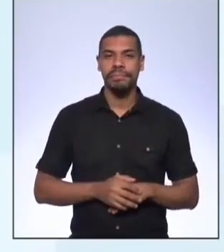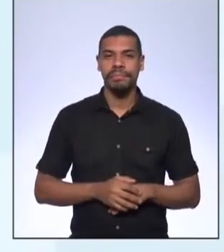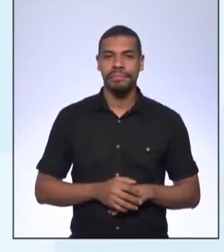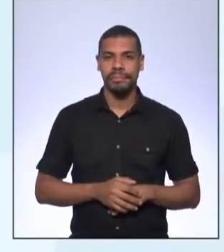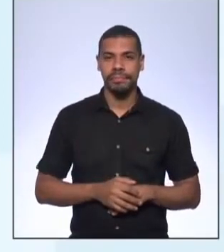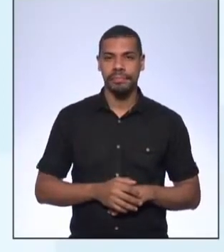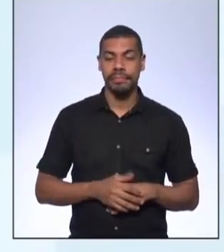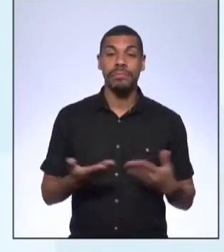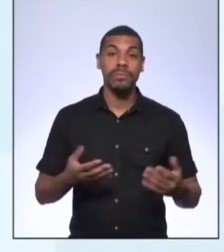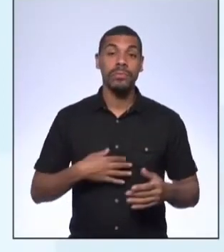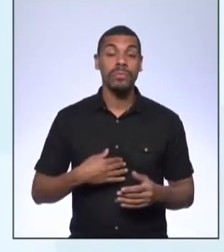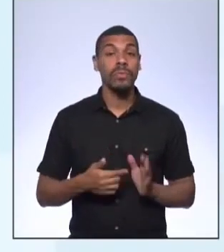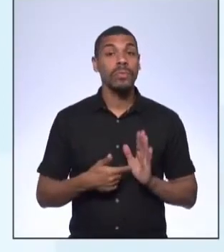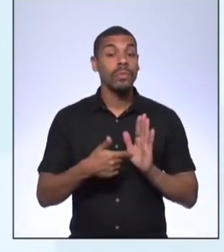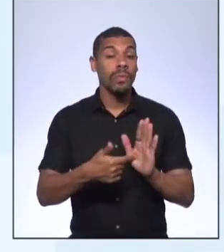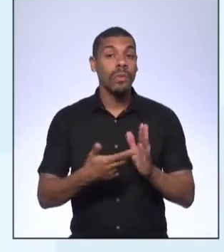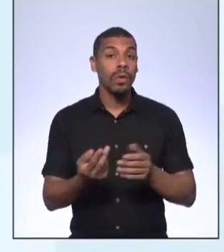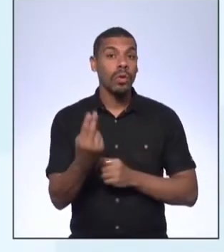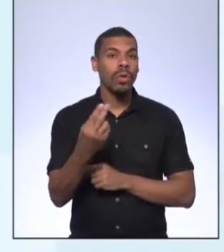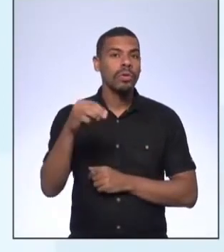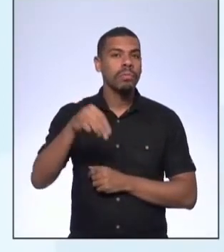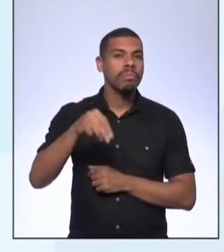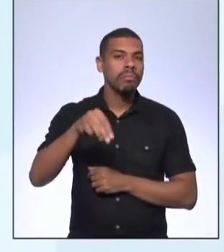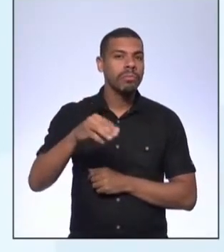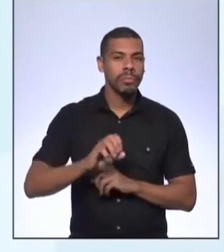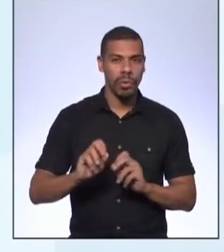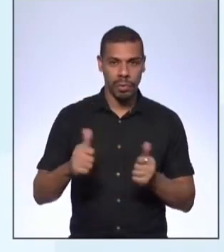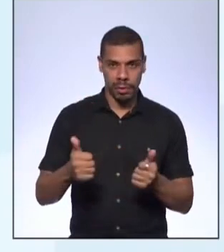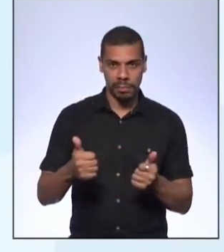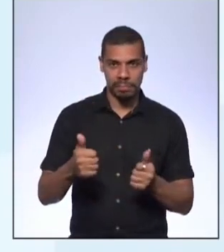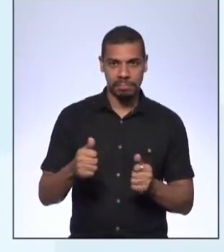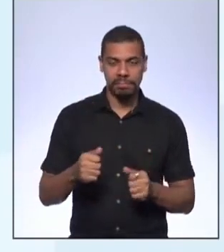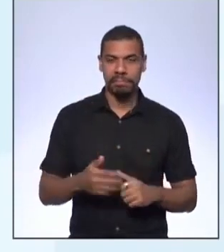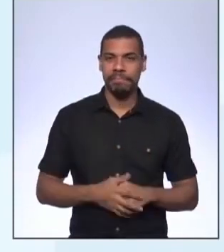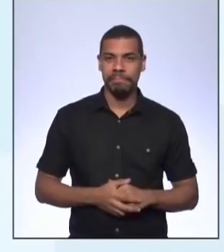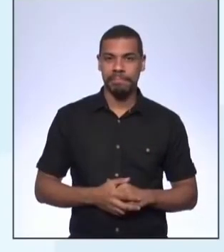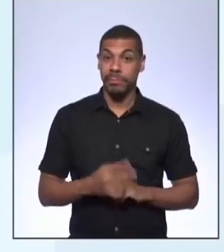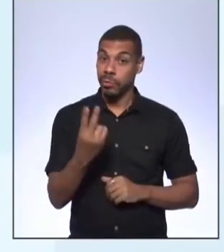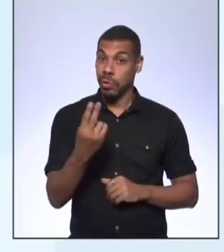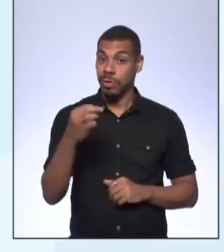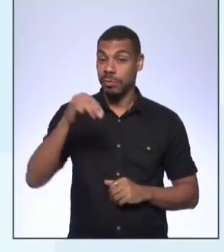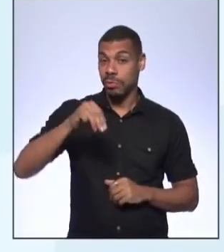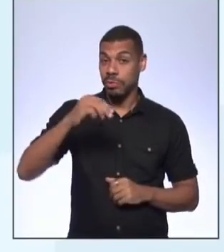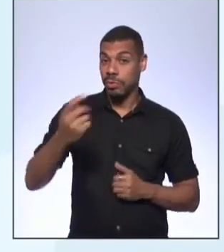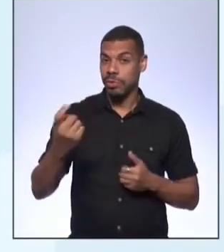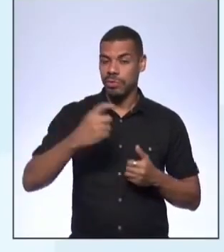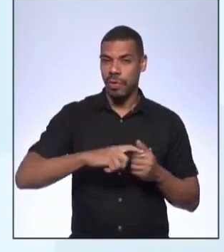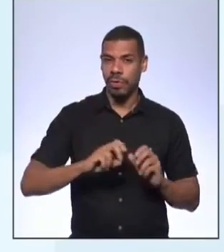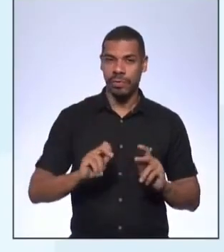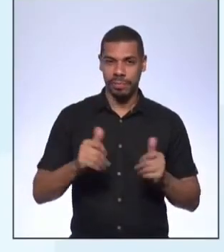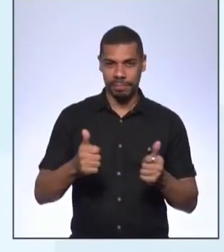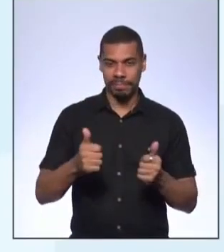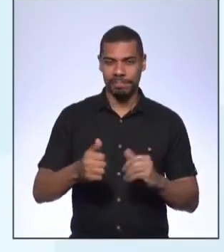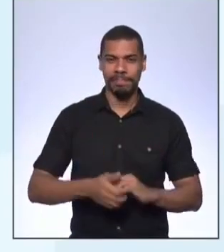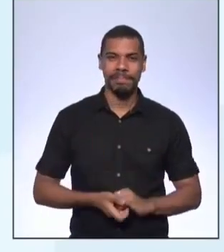chat e, por isso mesmo, 2 minutos de tempo, beleza? Daqui 2 minutinhos a gente volta.